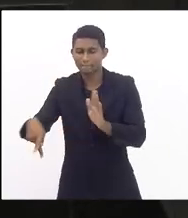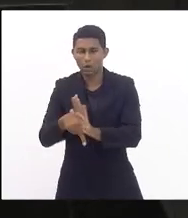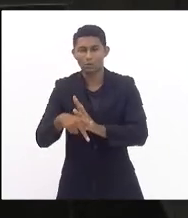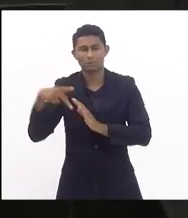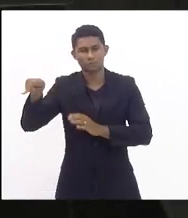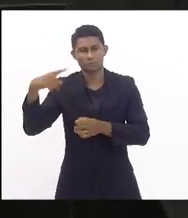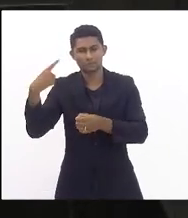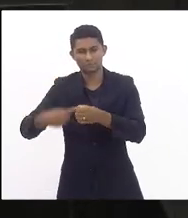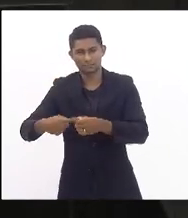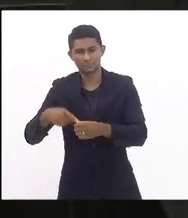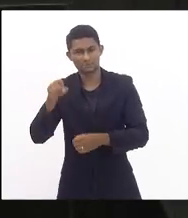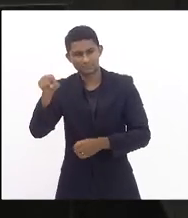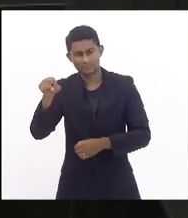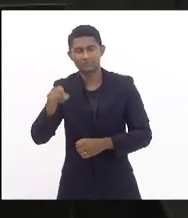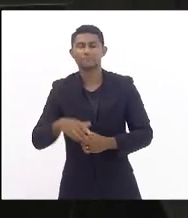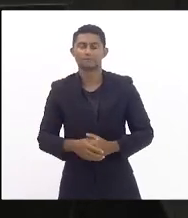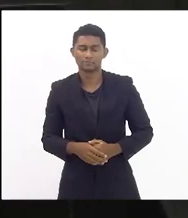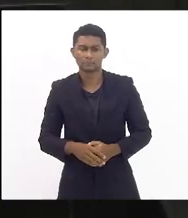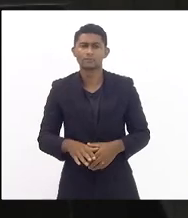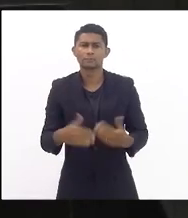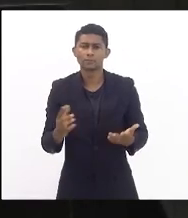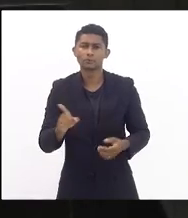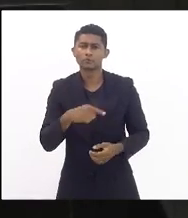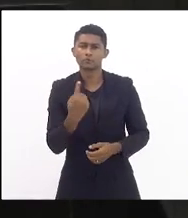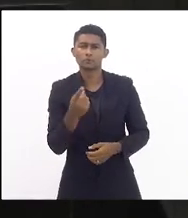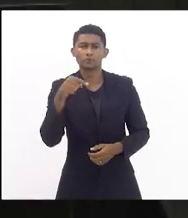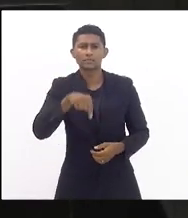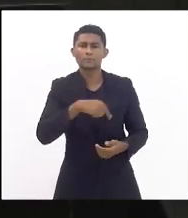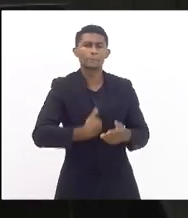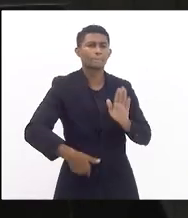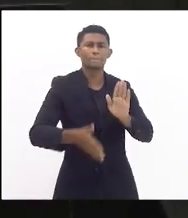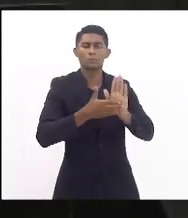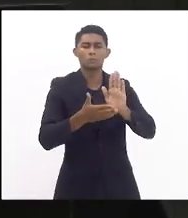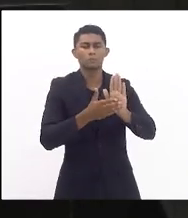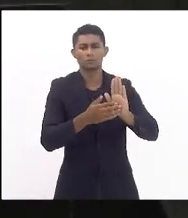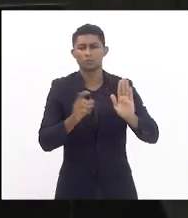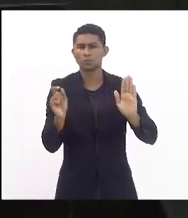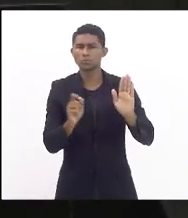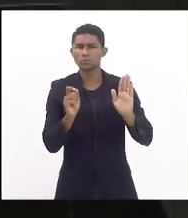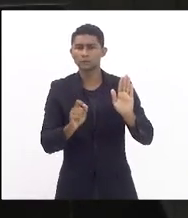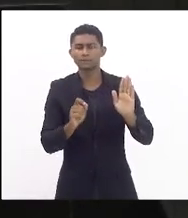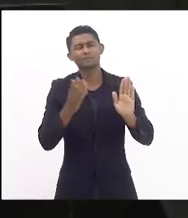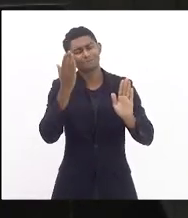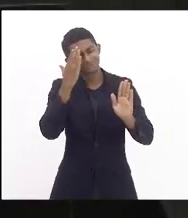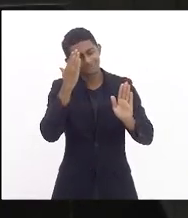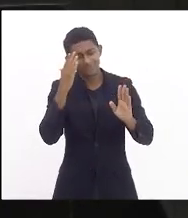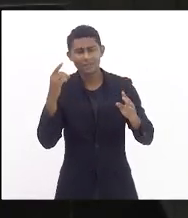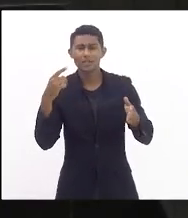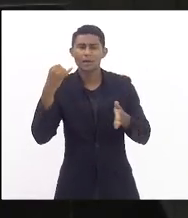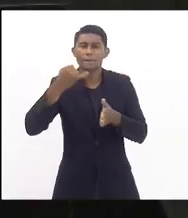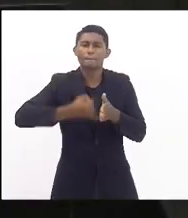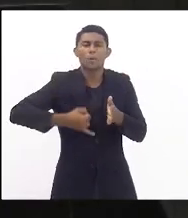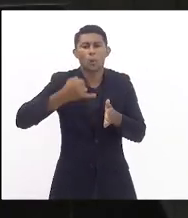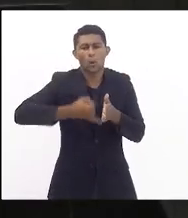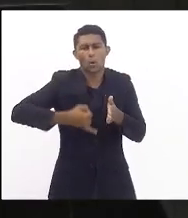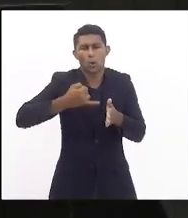origem. Então, o que nós estamos aqui propondo? Como se trata de imposto,